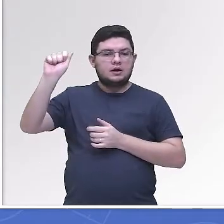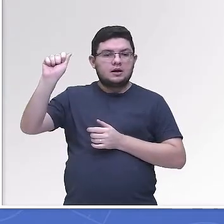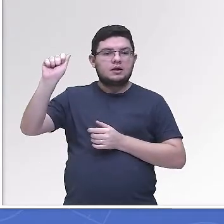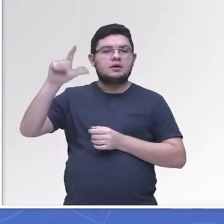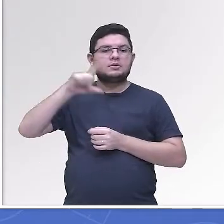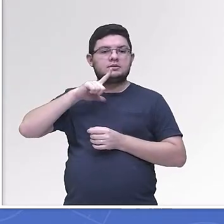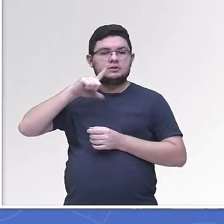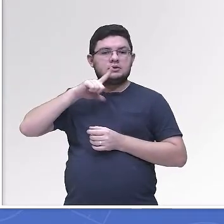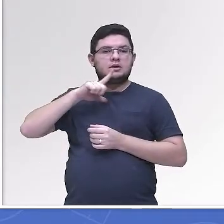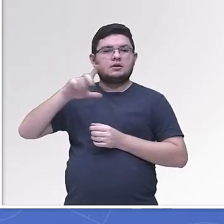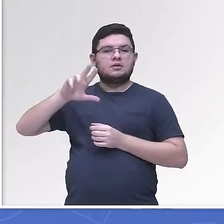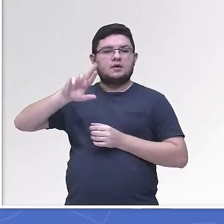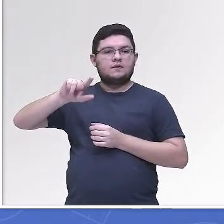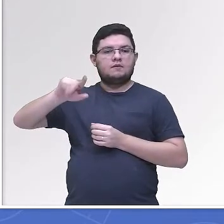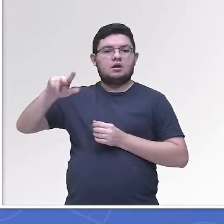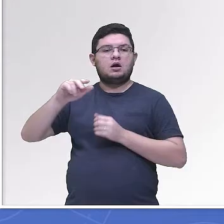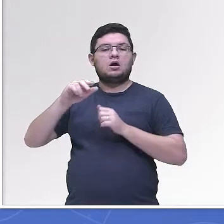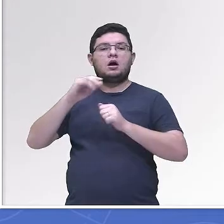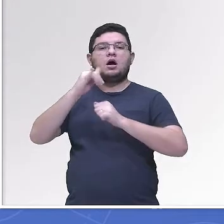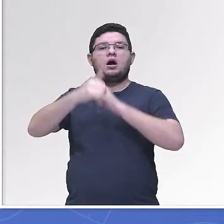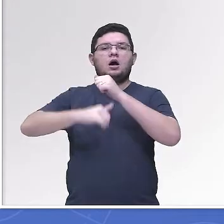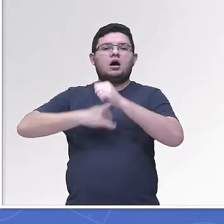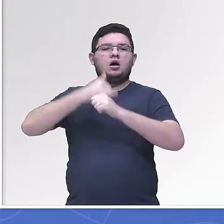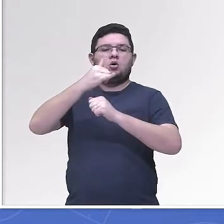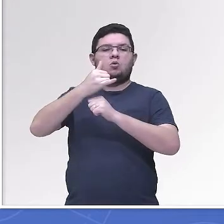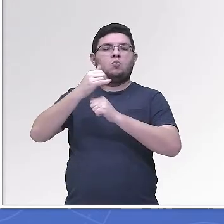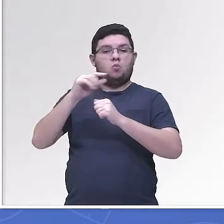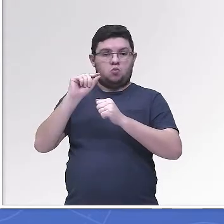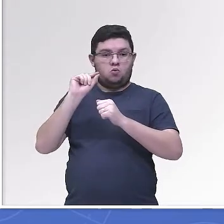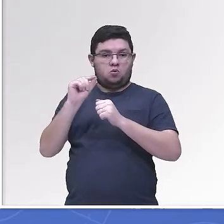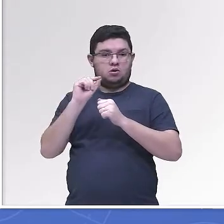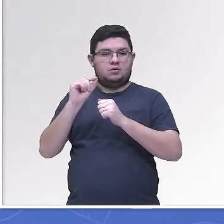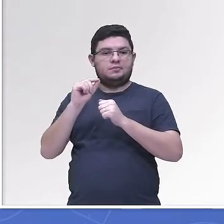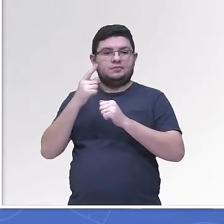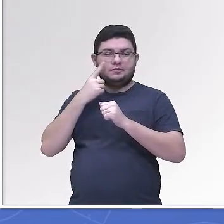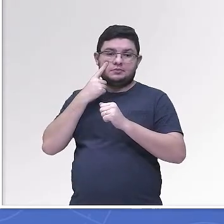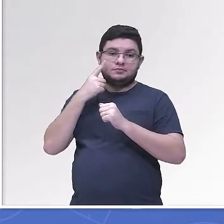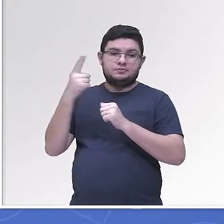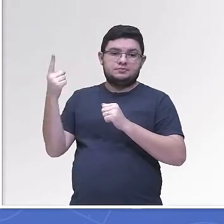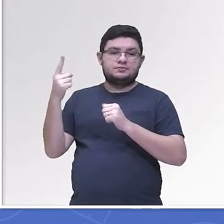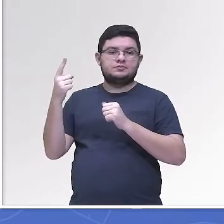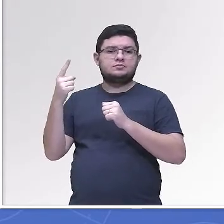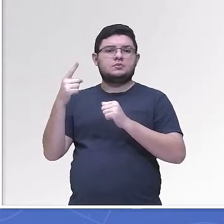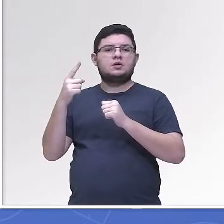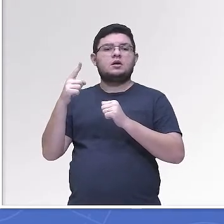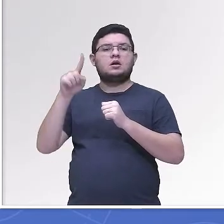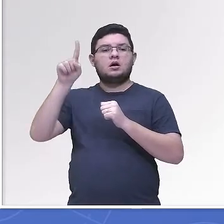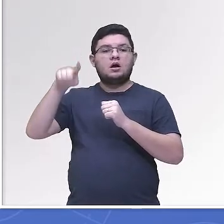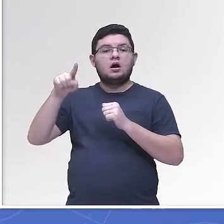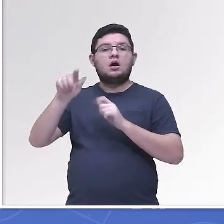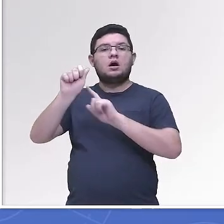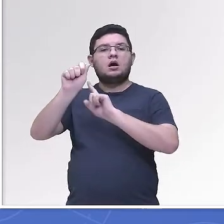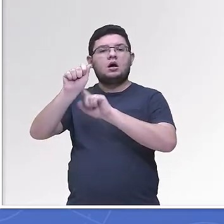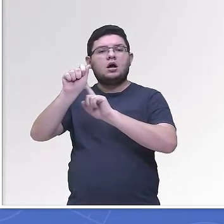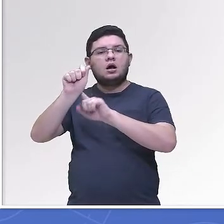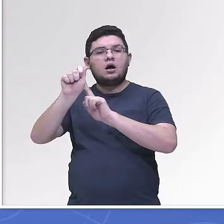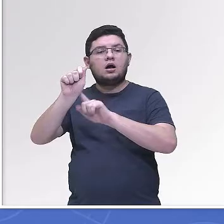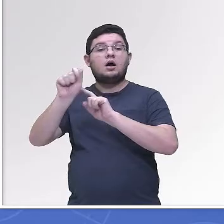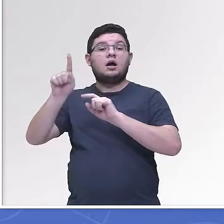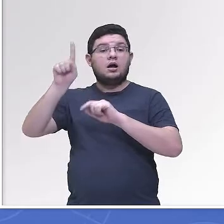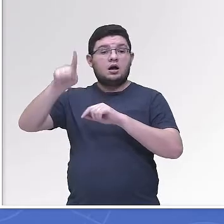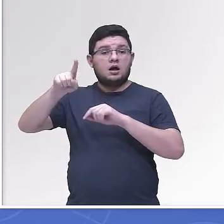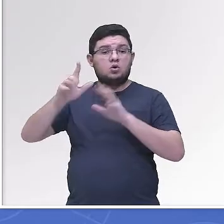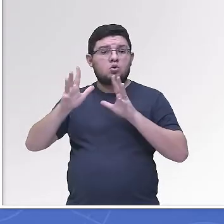átomos que são também conhecidos como substâncias puras simples.